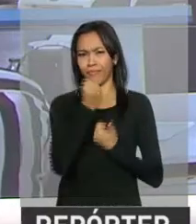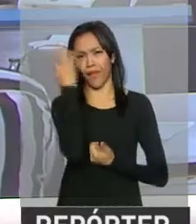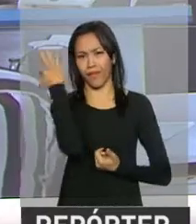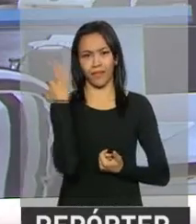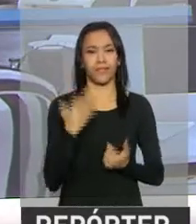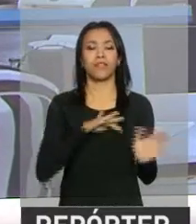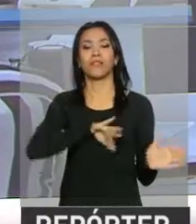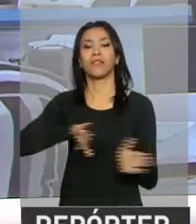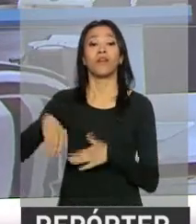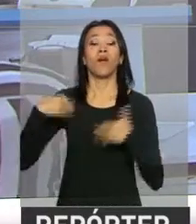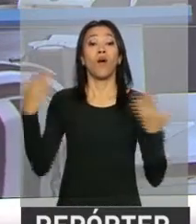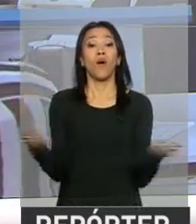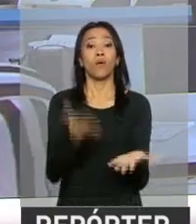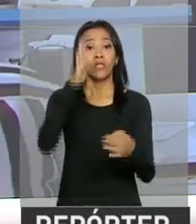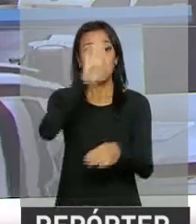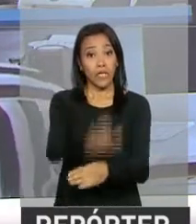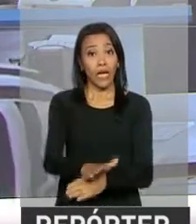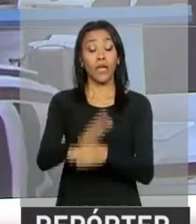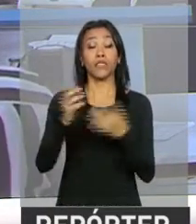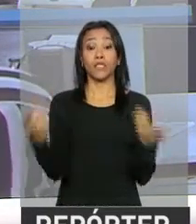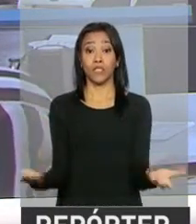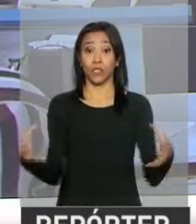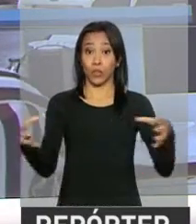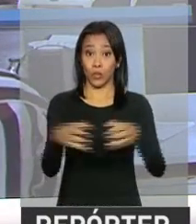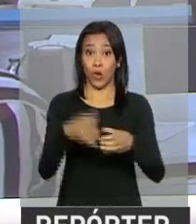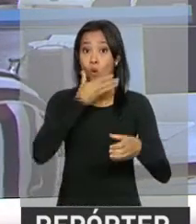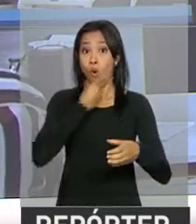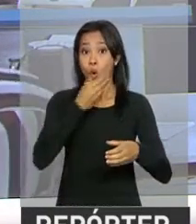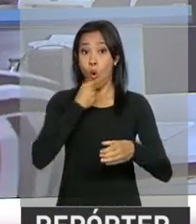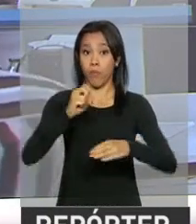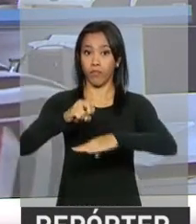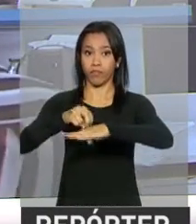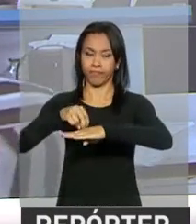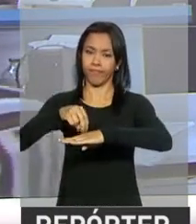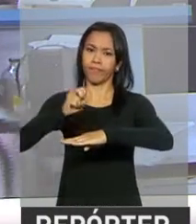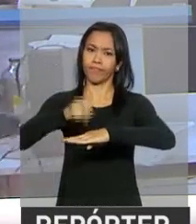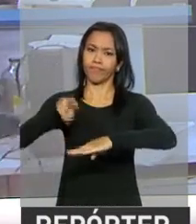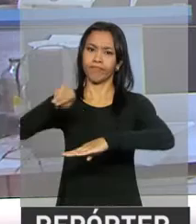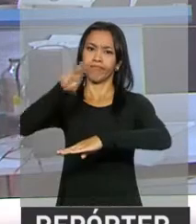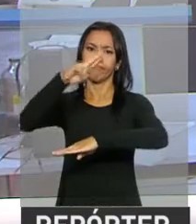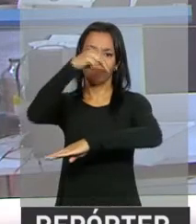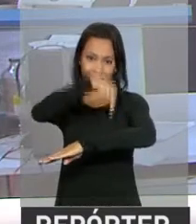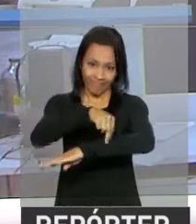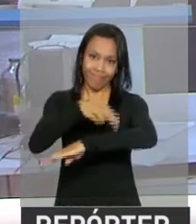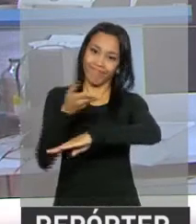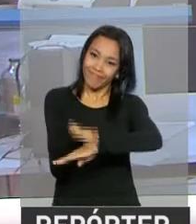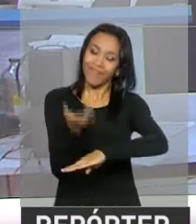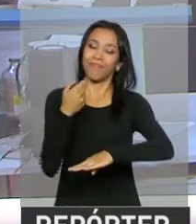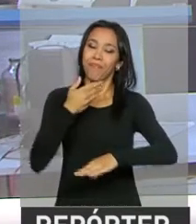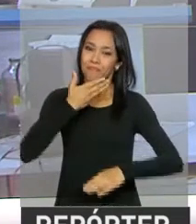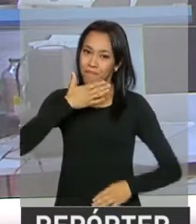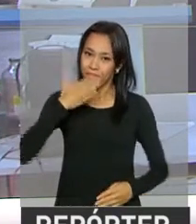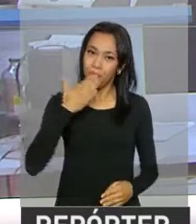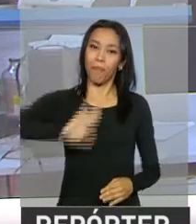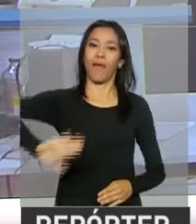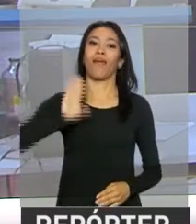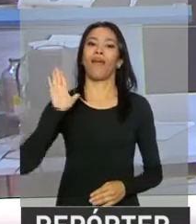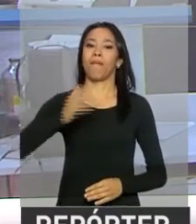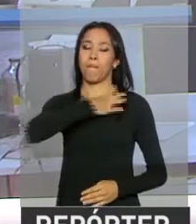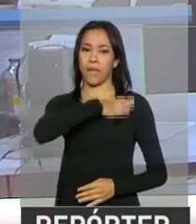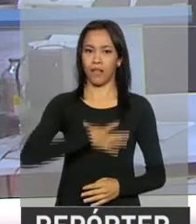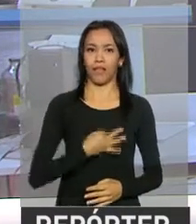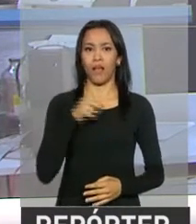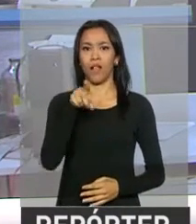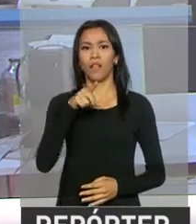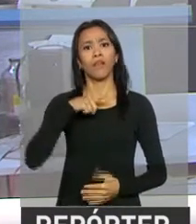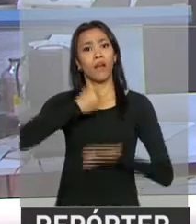E hoje à tarde, a equipe masculina de ginástica artística vai disputar a final com promessa de medalhas. Nossos atletas contam